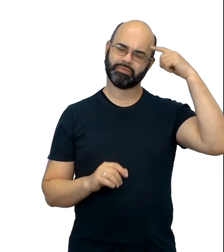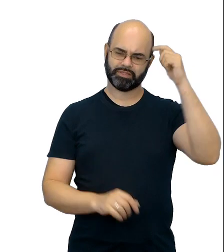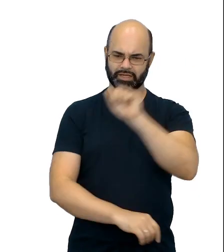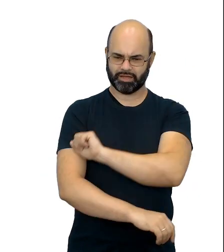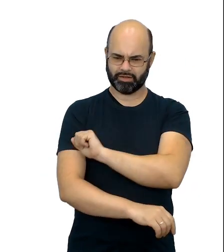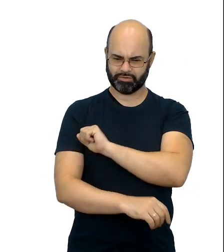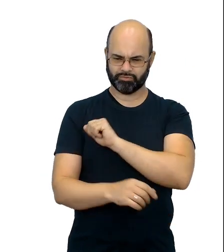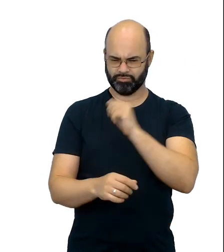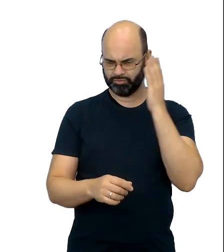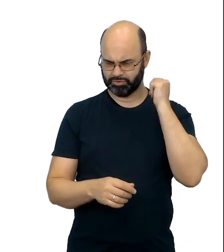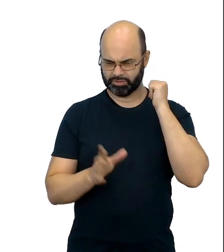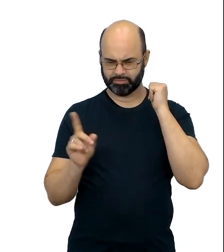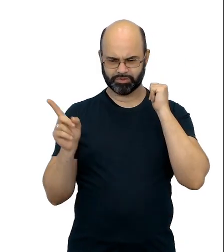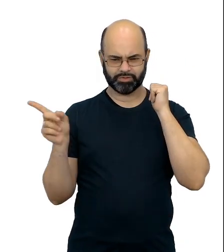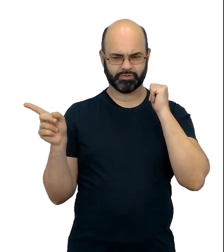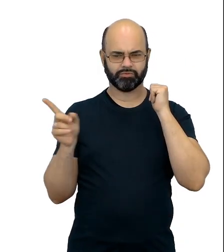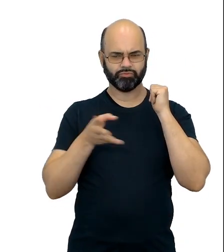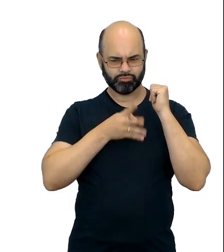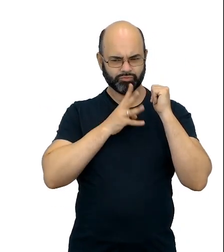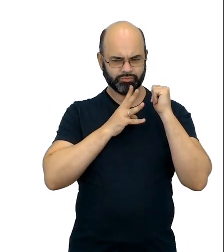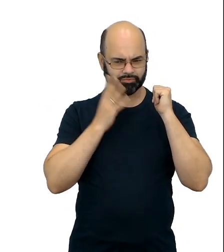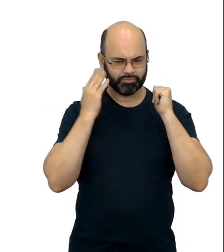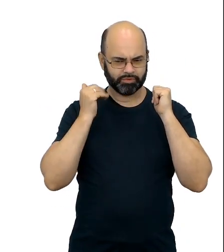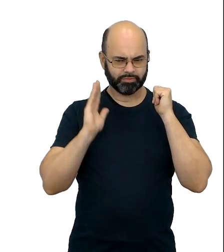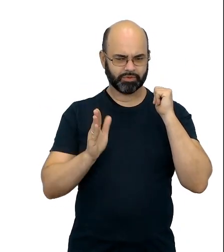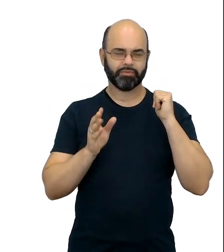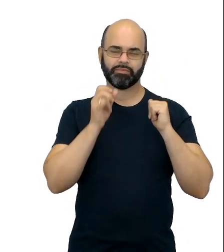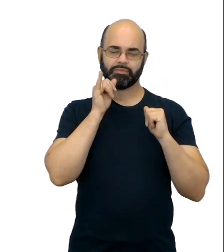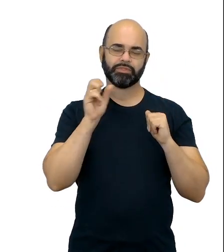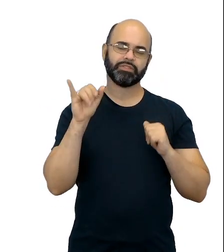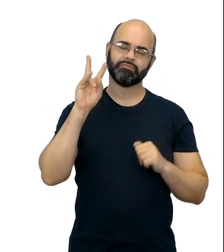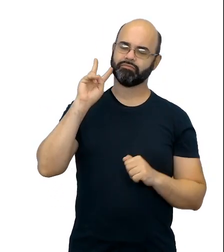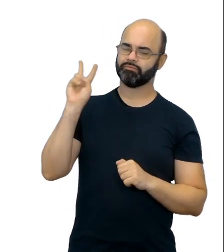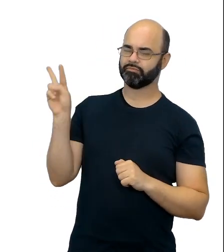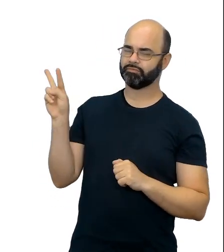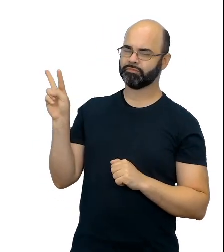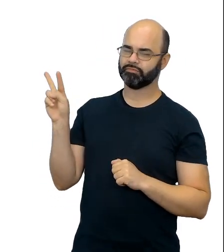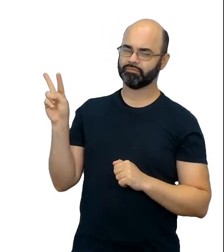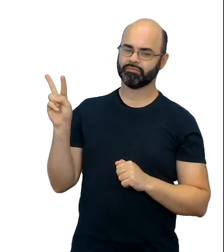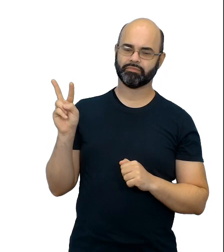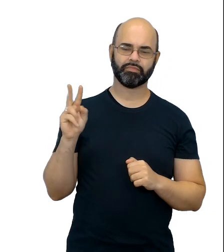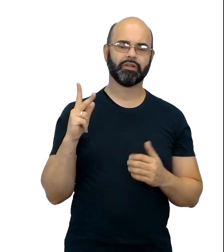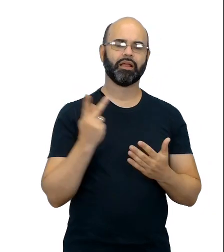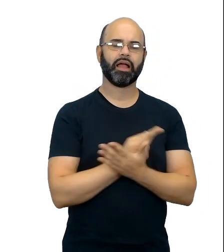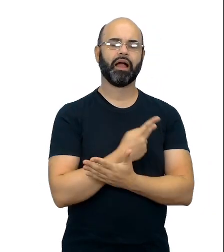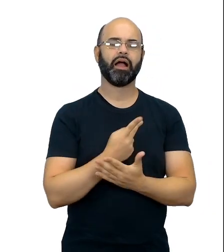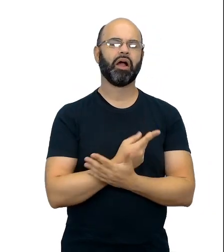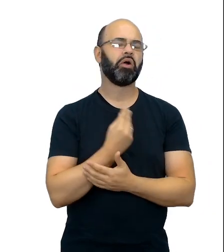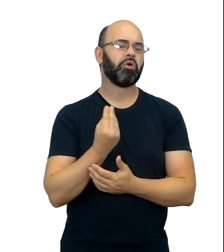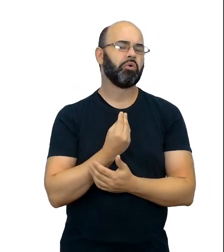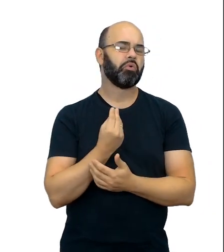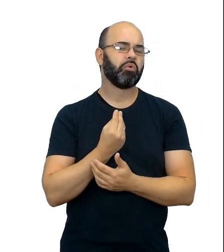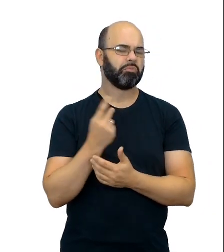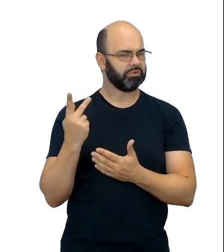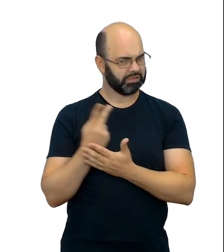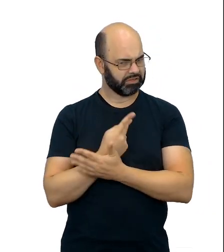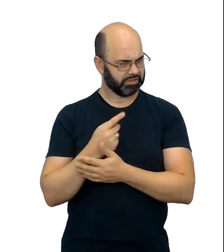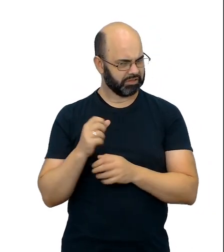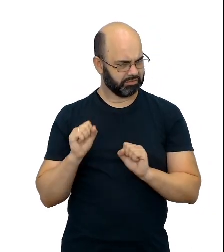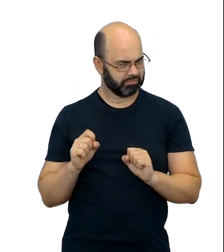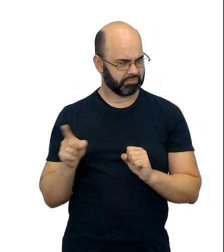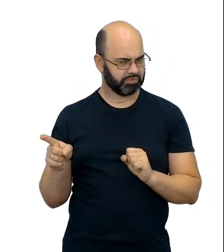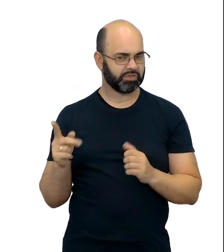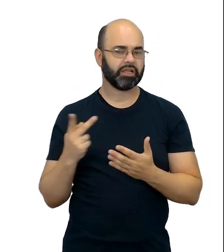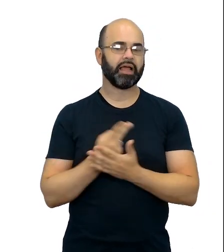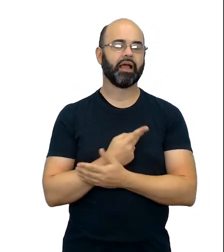conhecimento? Onde ele vai errar ao realizar esta atividade? Então, eu, professor, já faço, quando eu